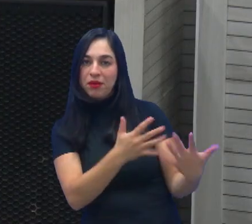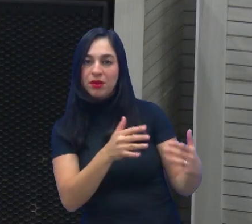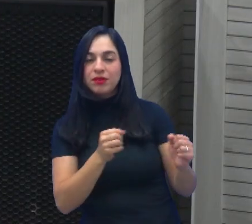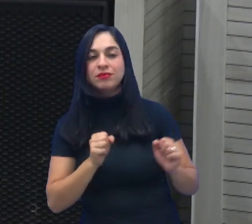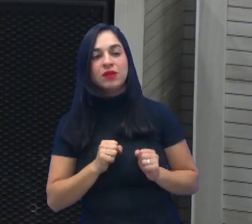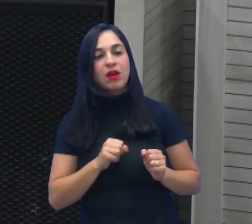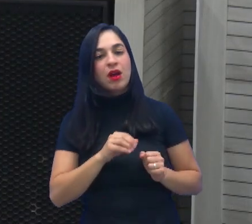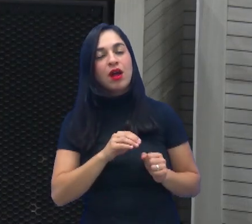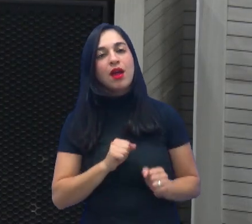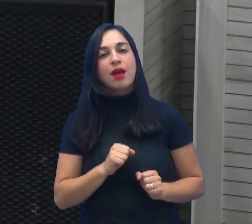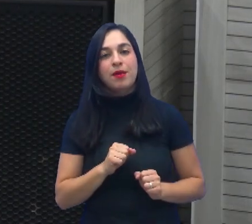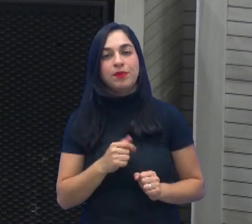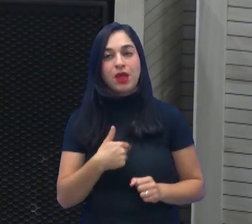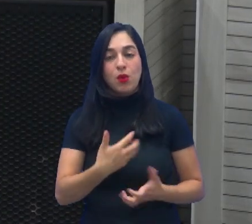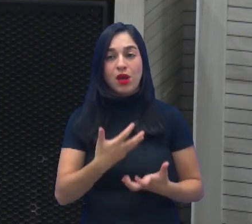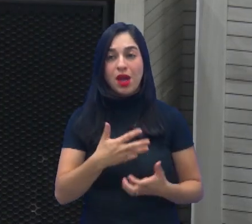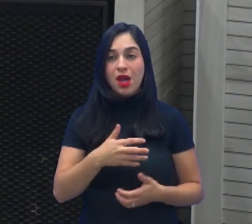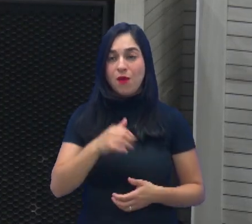só uma fala,